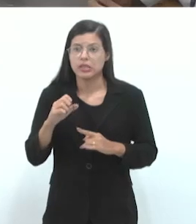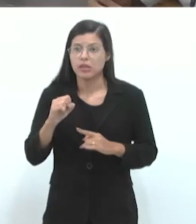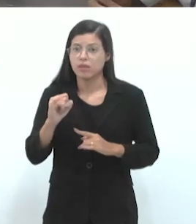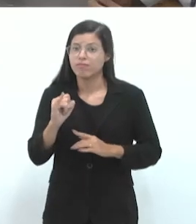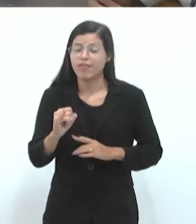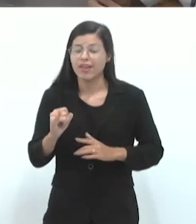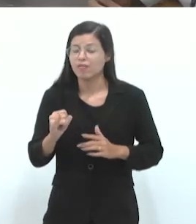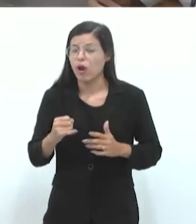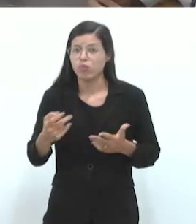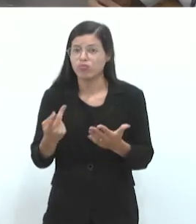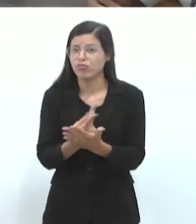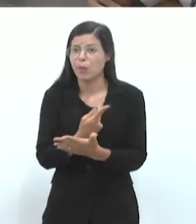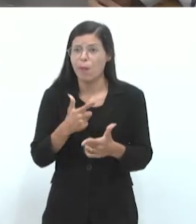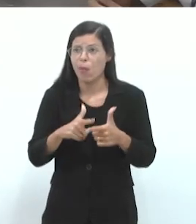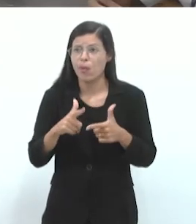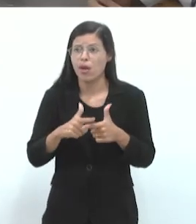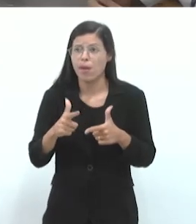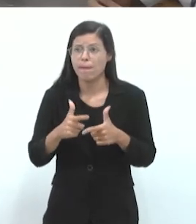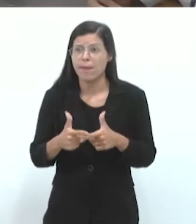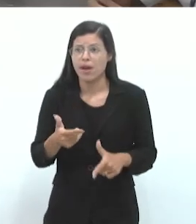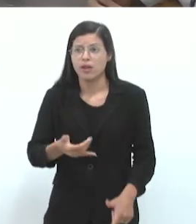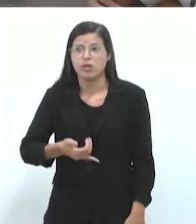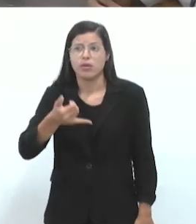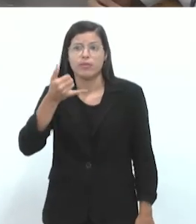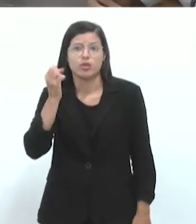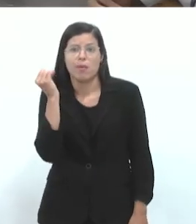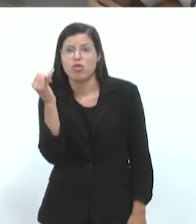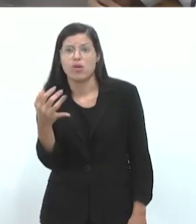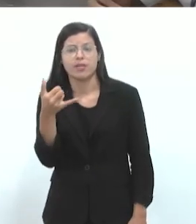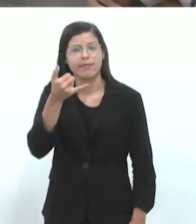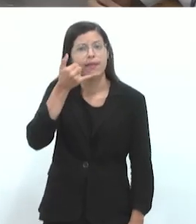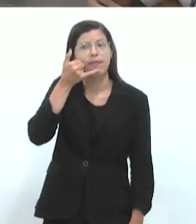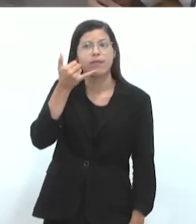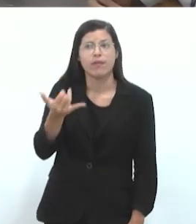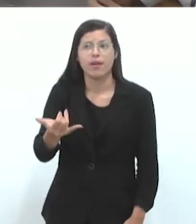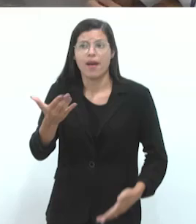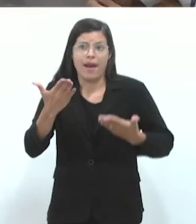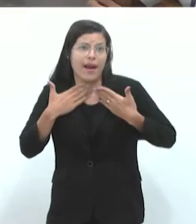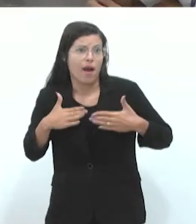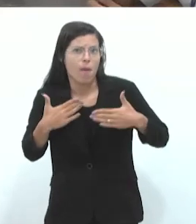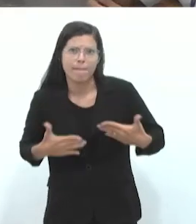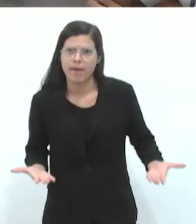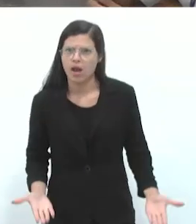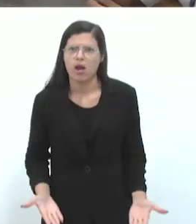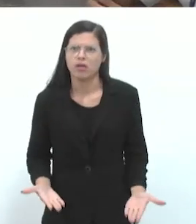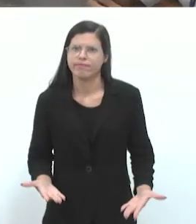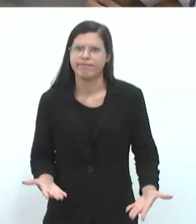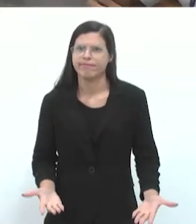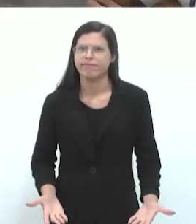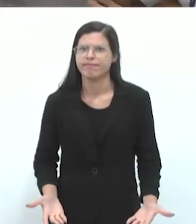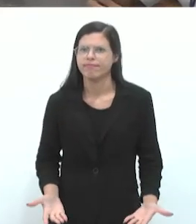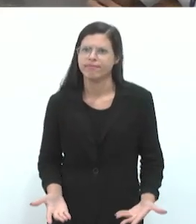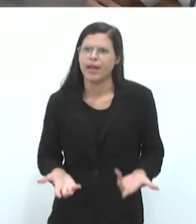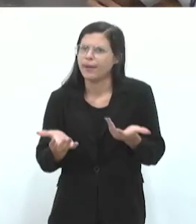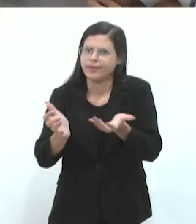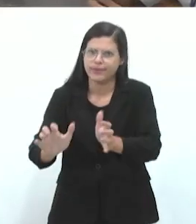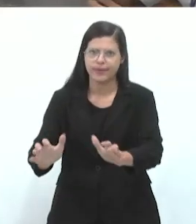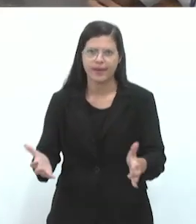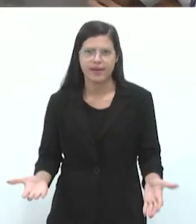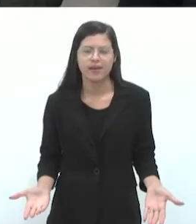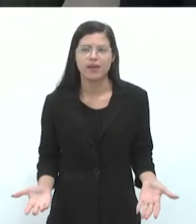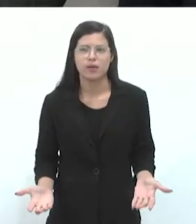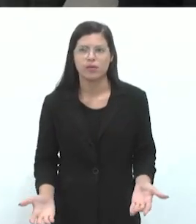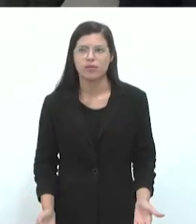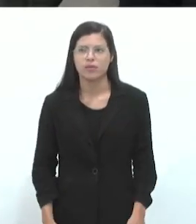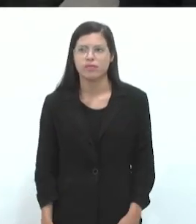Aí depois eu, de madrugada, telefone toca para Amorim, vamos acalmar. Eu não quero mais isso. Você quer mais isso pra você? Eu não quero